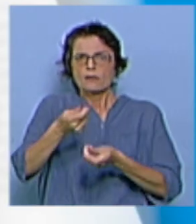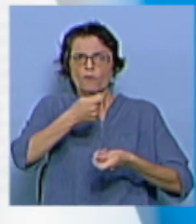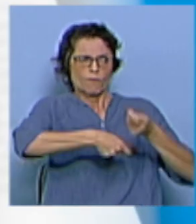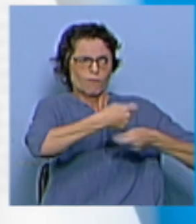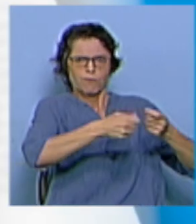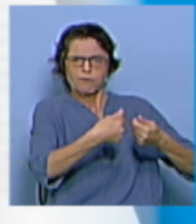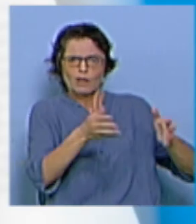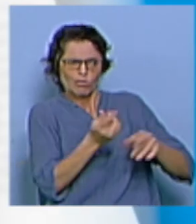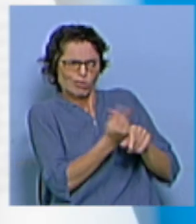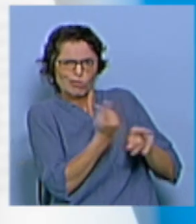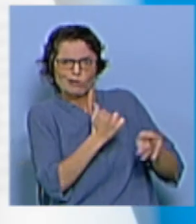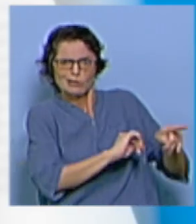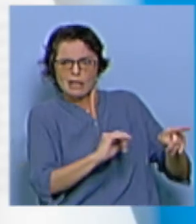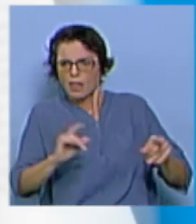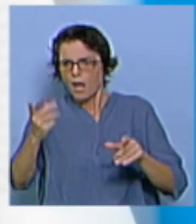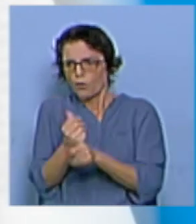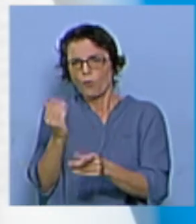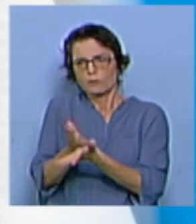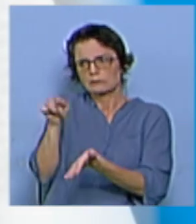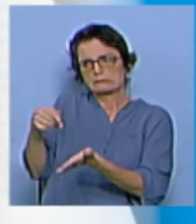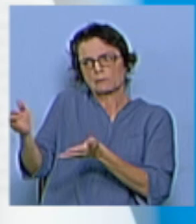possuía e comprou essa pérola.